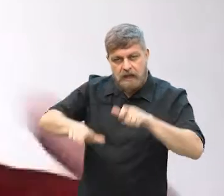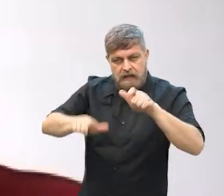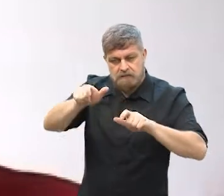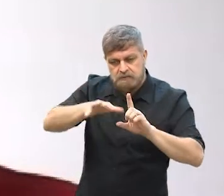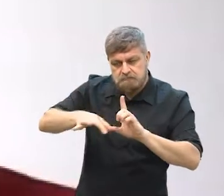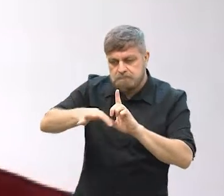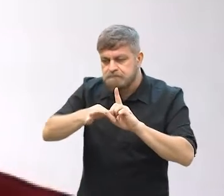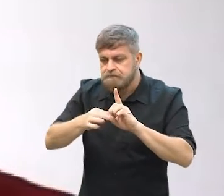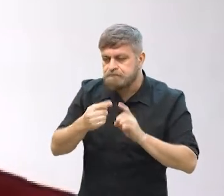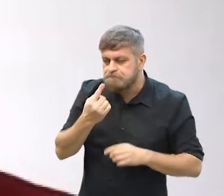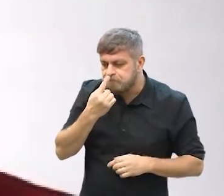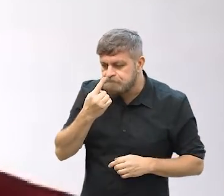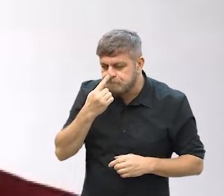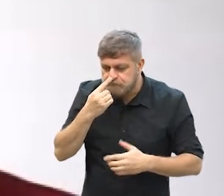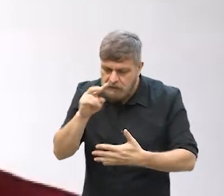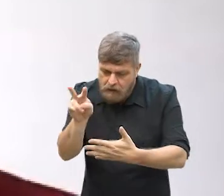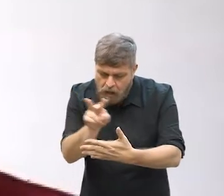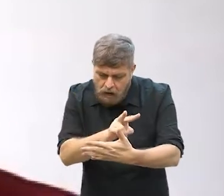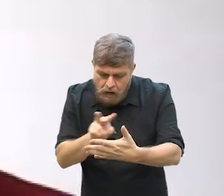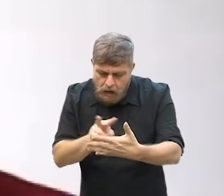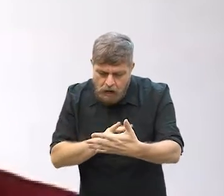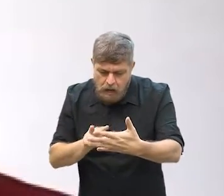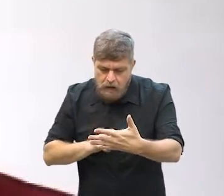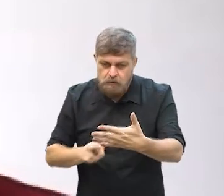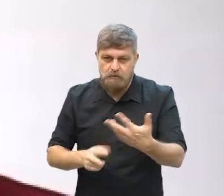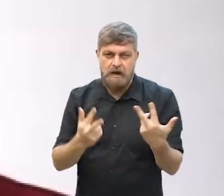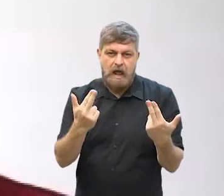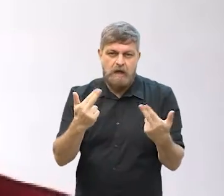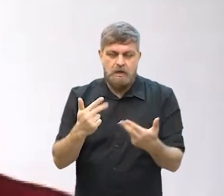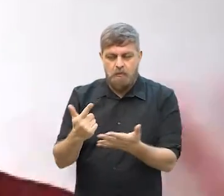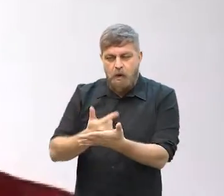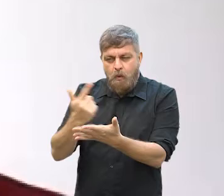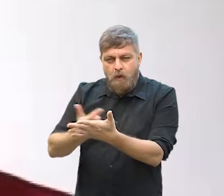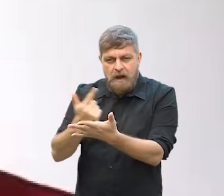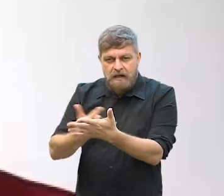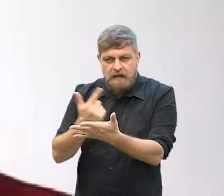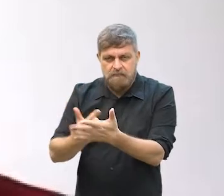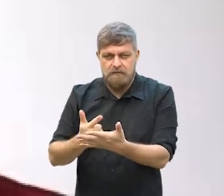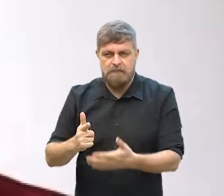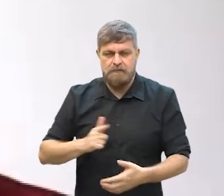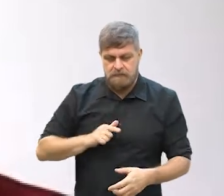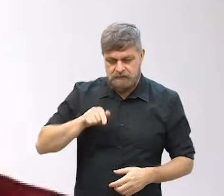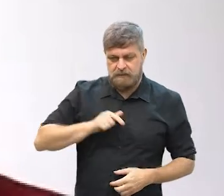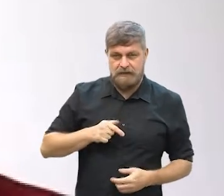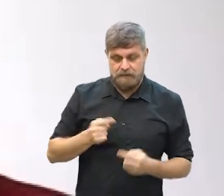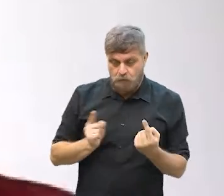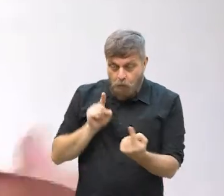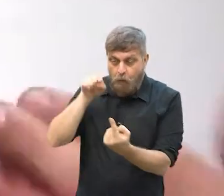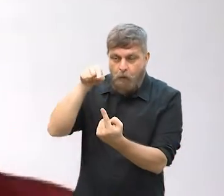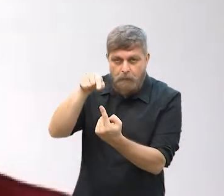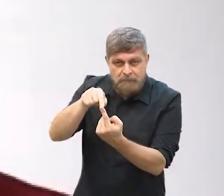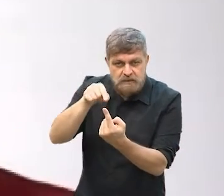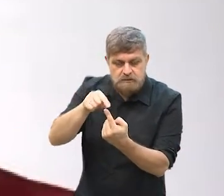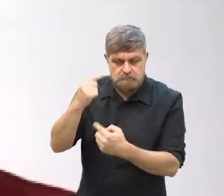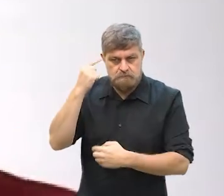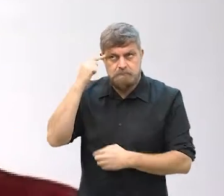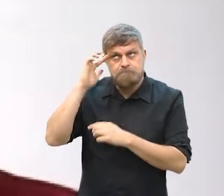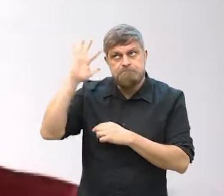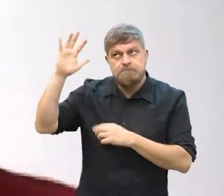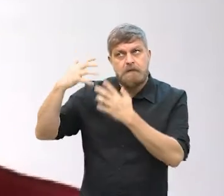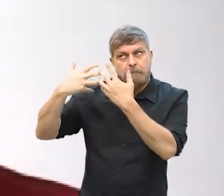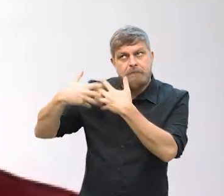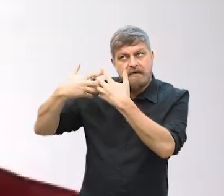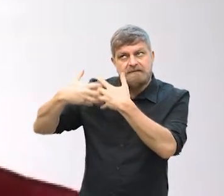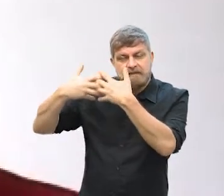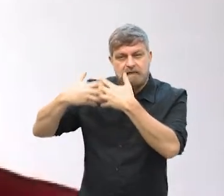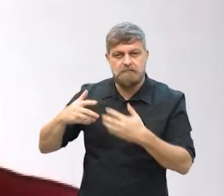é aceitável, né, para uma leitura de livro. Né? Tem ali uma fonte pensada para isso, tem um trabalho